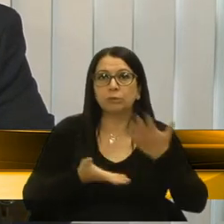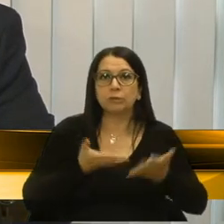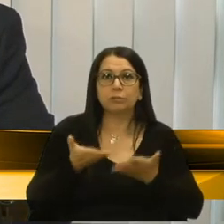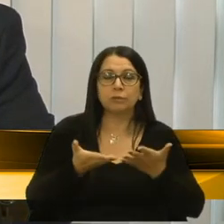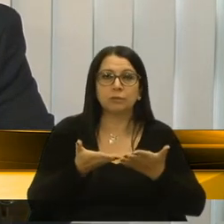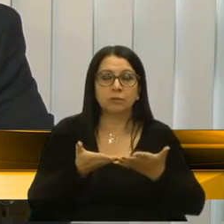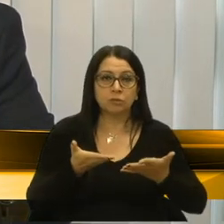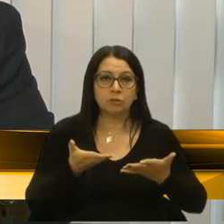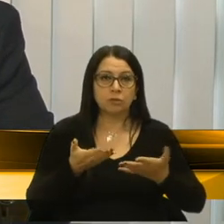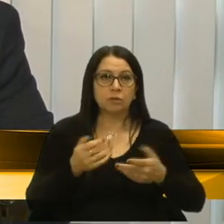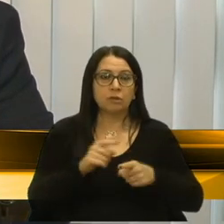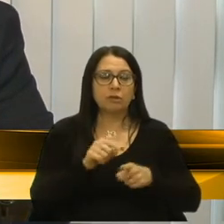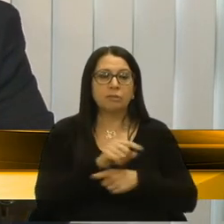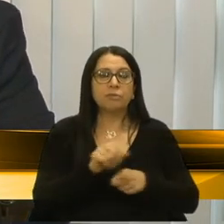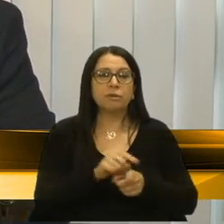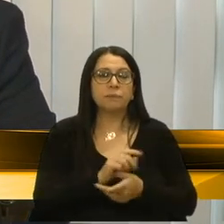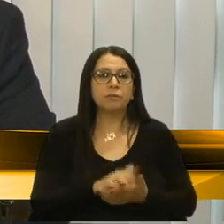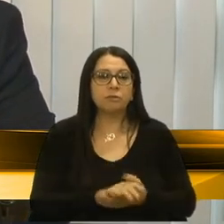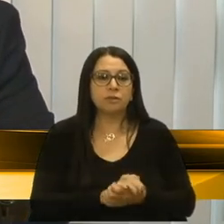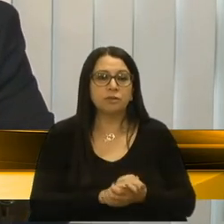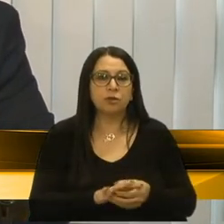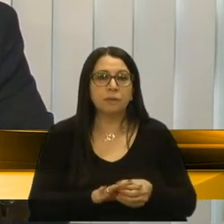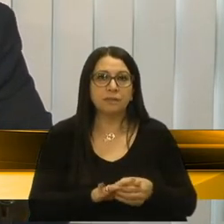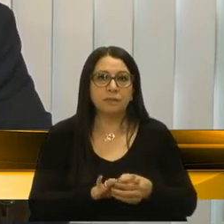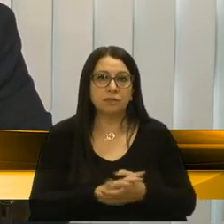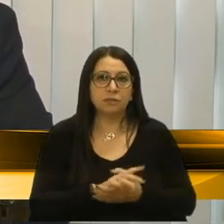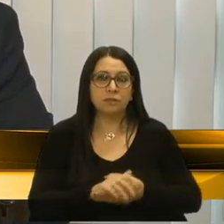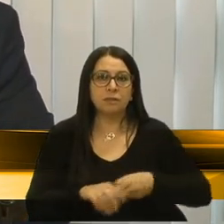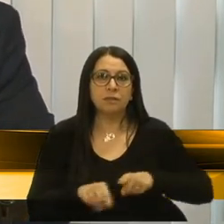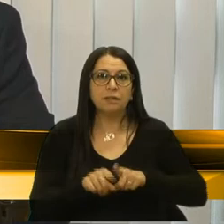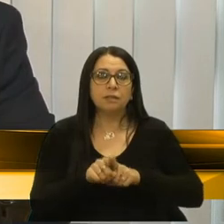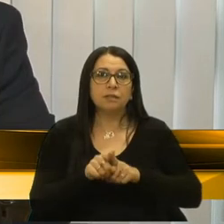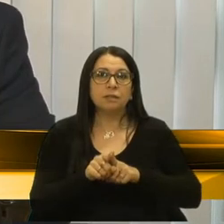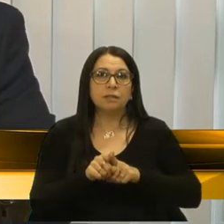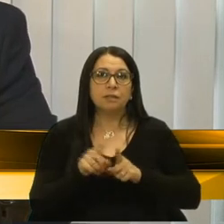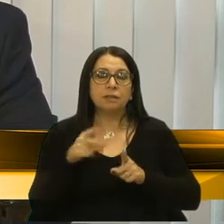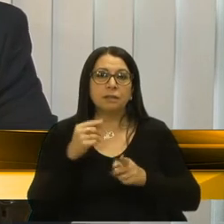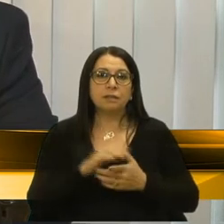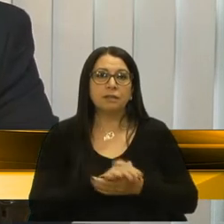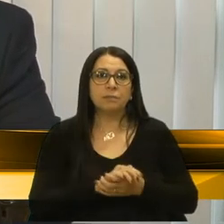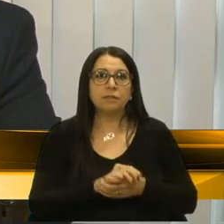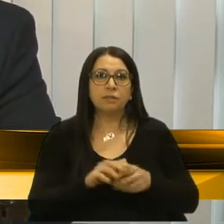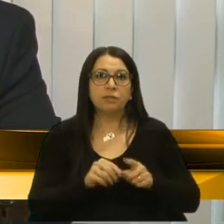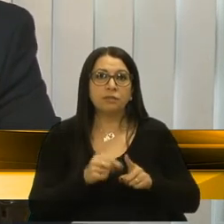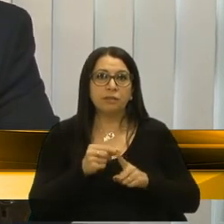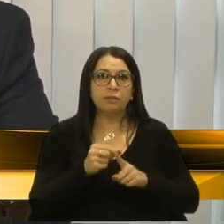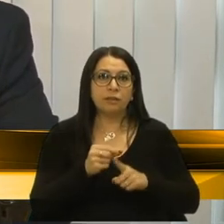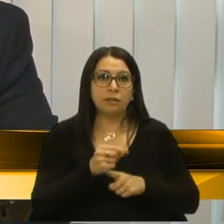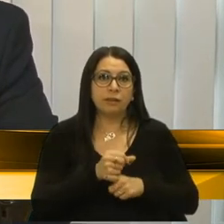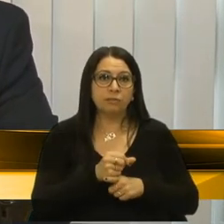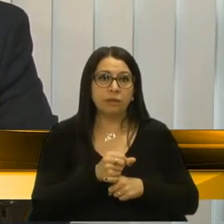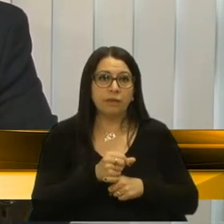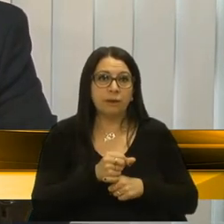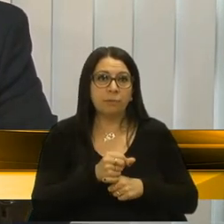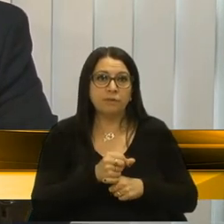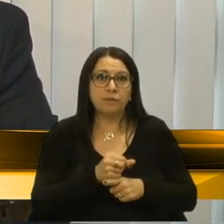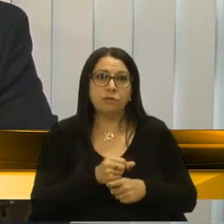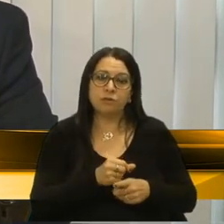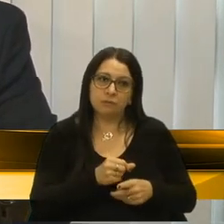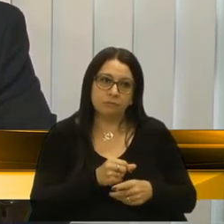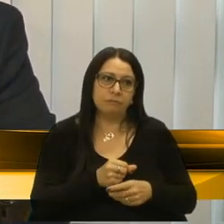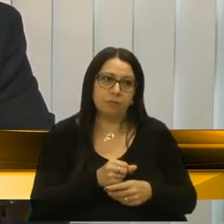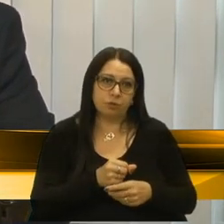transporte público urbano, é uma coisa... Eu tenho recebido, assim como a vereadora Denise, várias fotos, inclusive, de várias linhas em que as pessoas